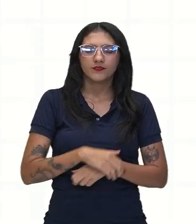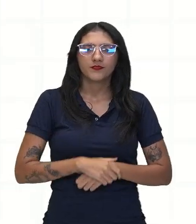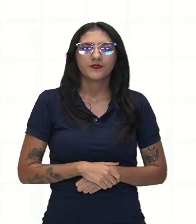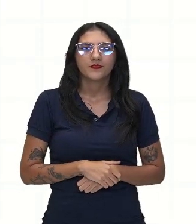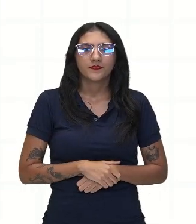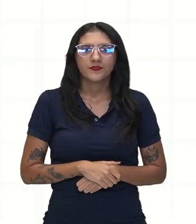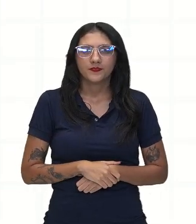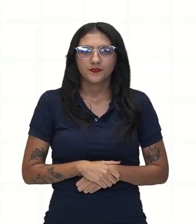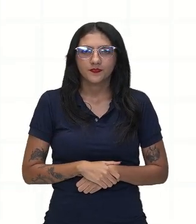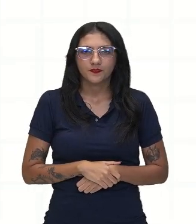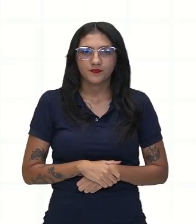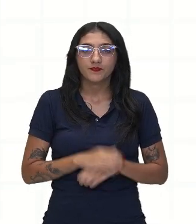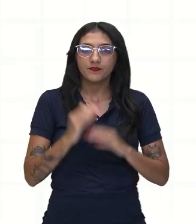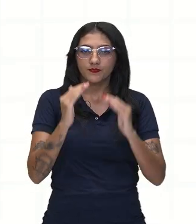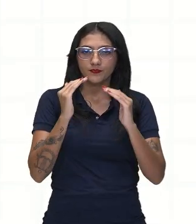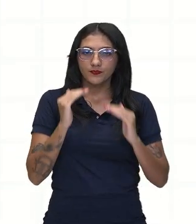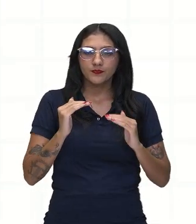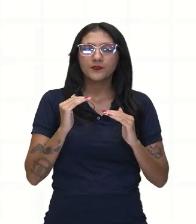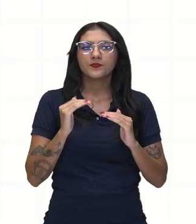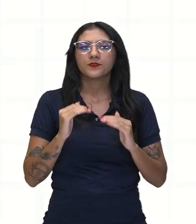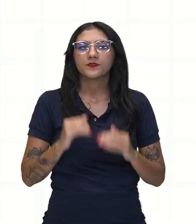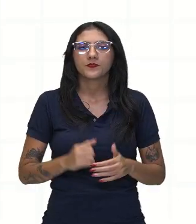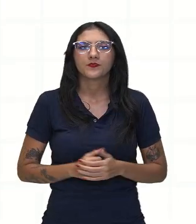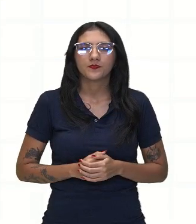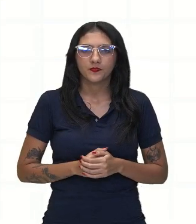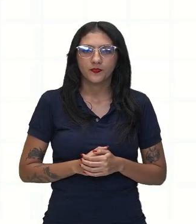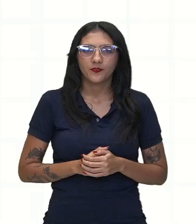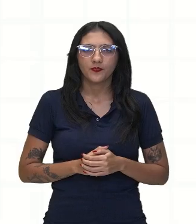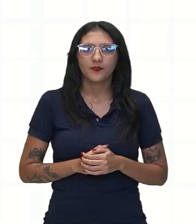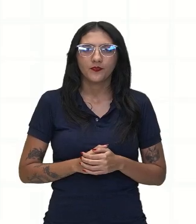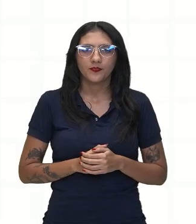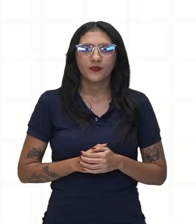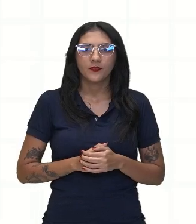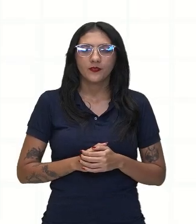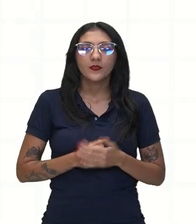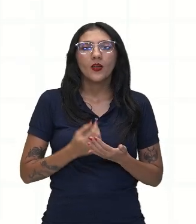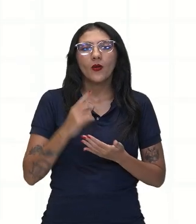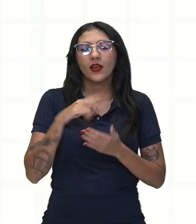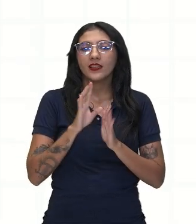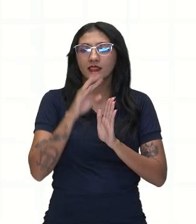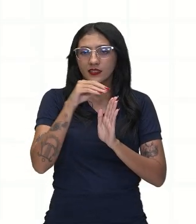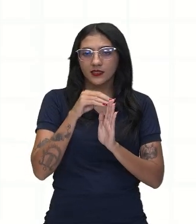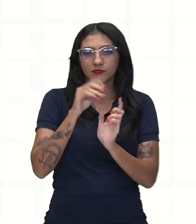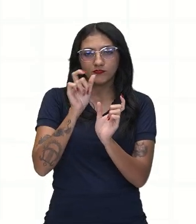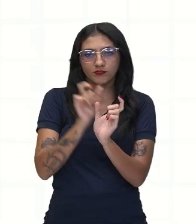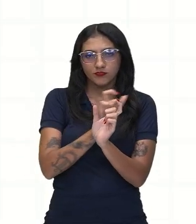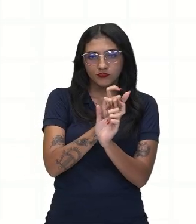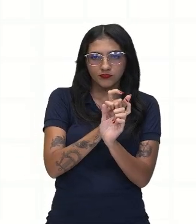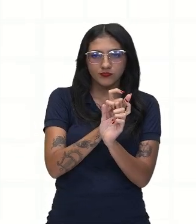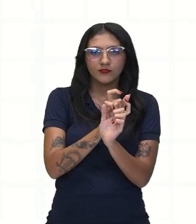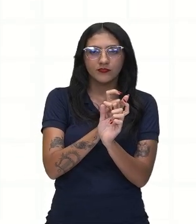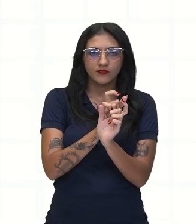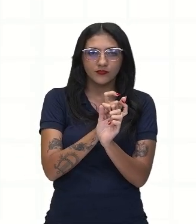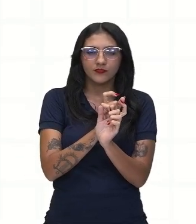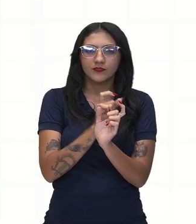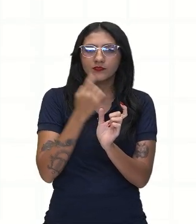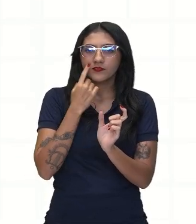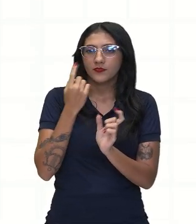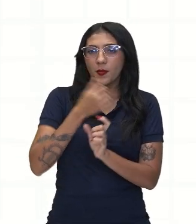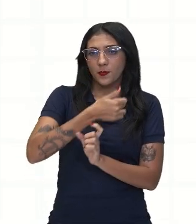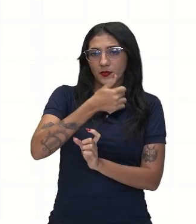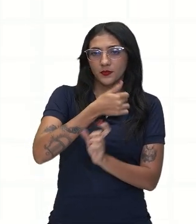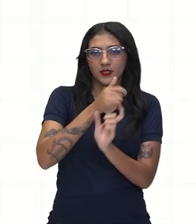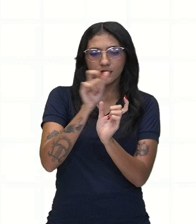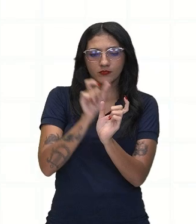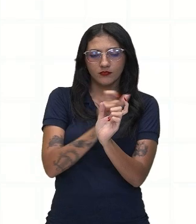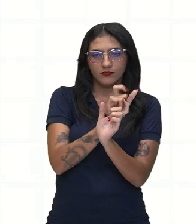a proparoxítona é quando ela é a antepenúltima. Isso mesmo, antepenúltima.